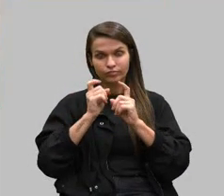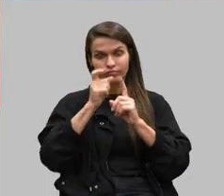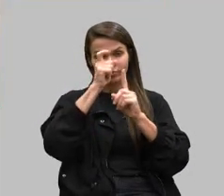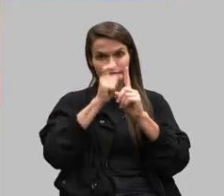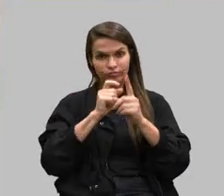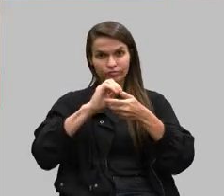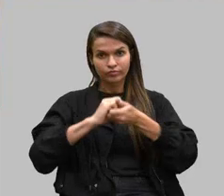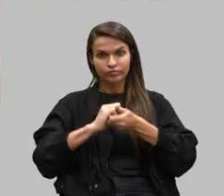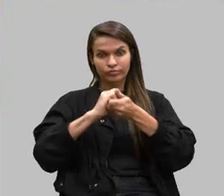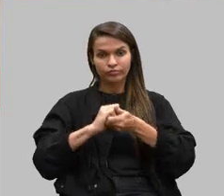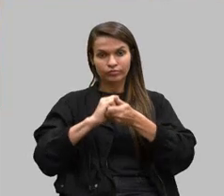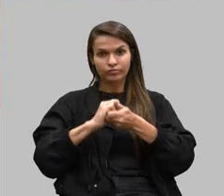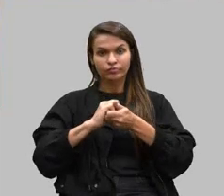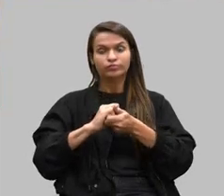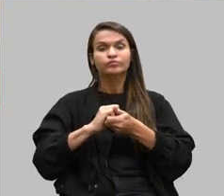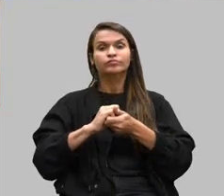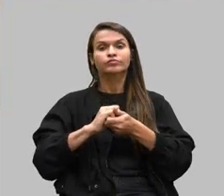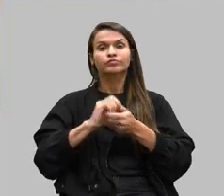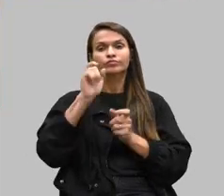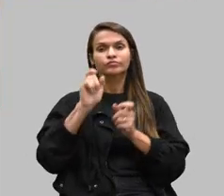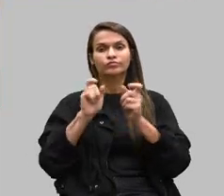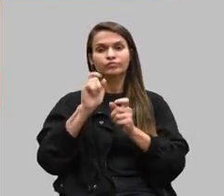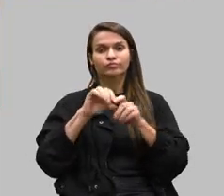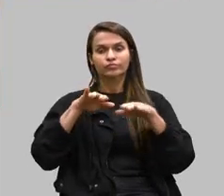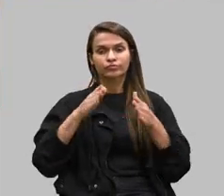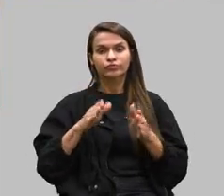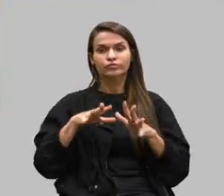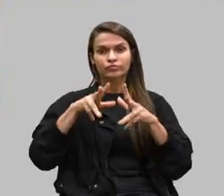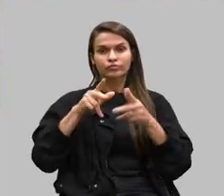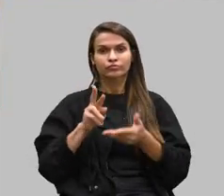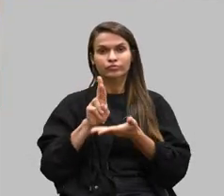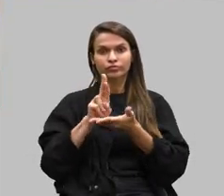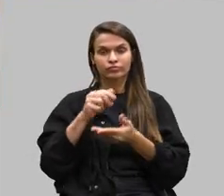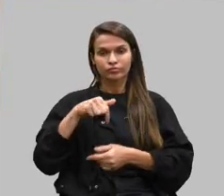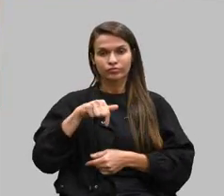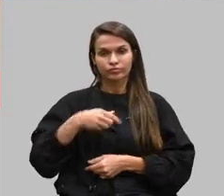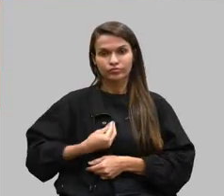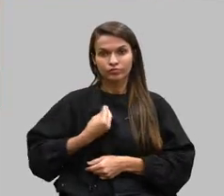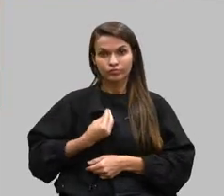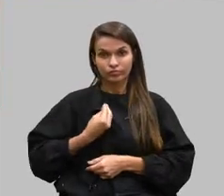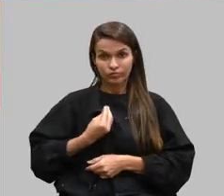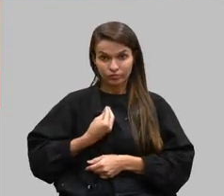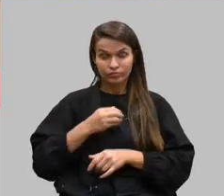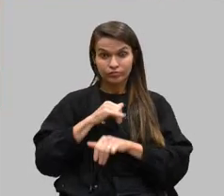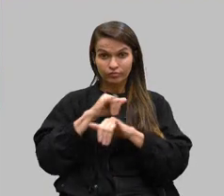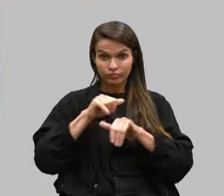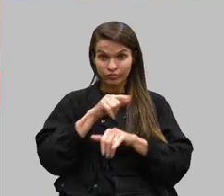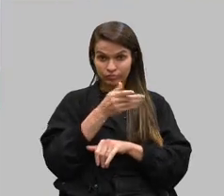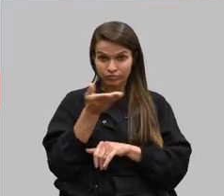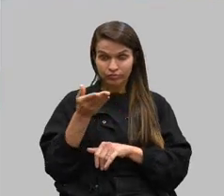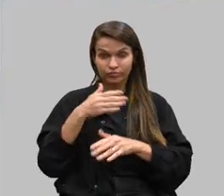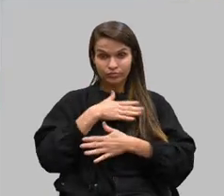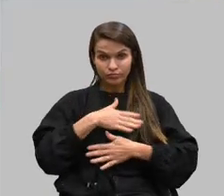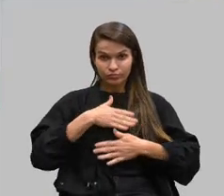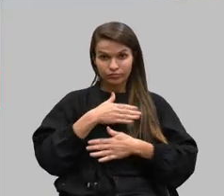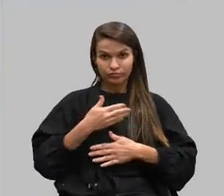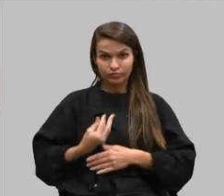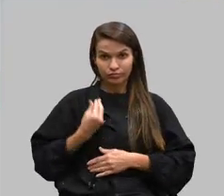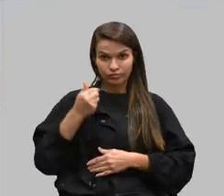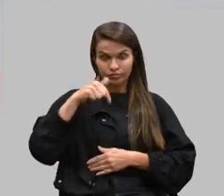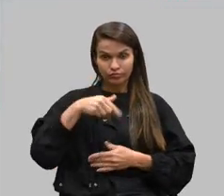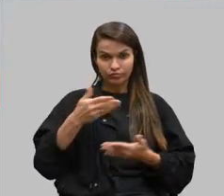cumprimento os membros dessa mesa e todas as autoridades aqui presentees dizer pra gente que é para vocês que é um prazer para nós estar aqui hoje estô